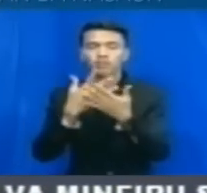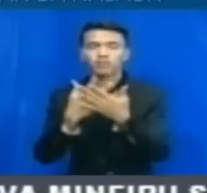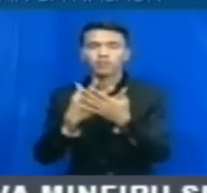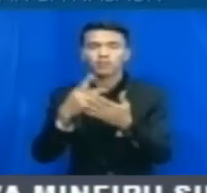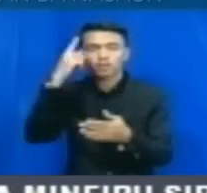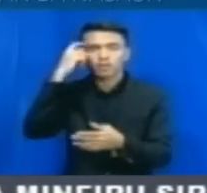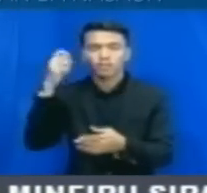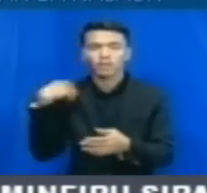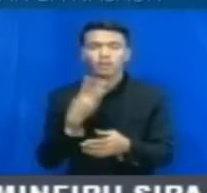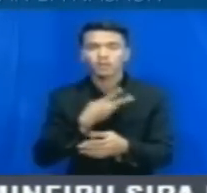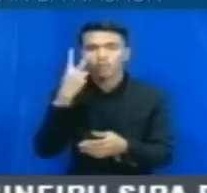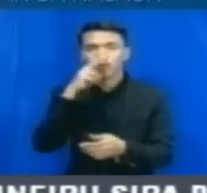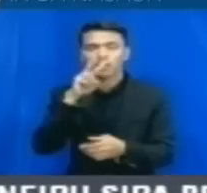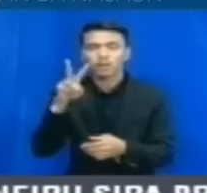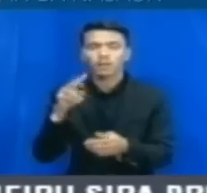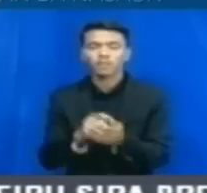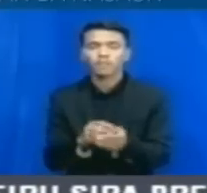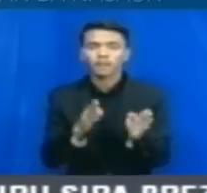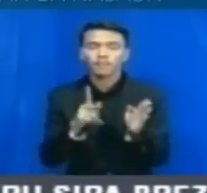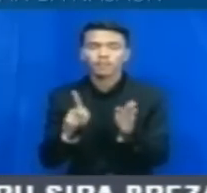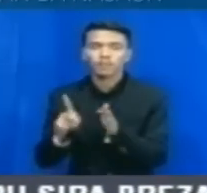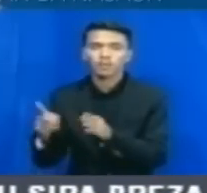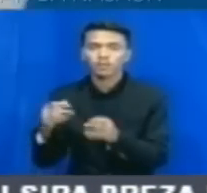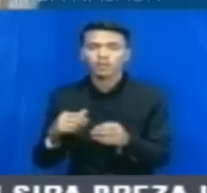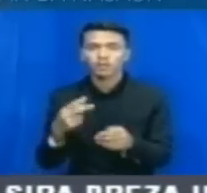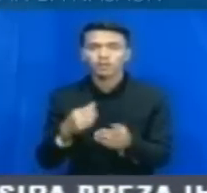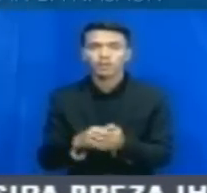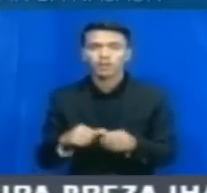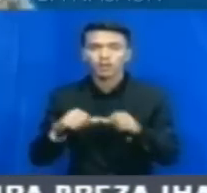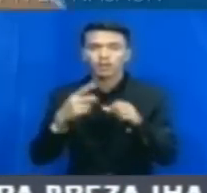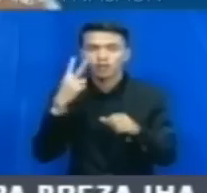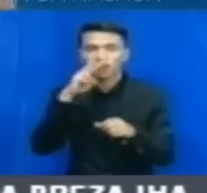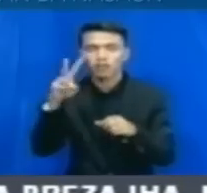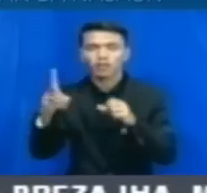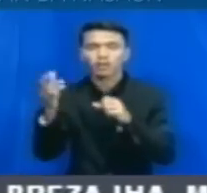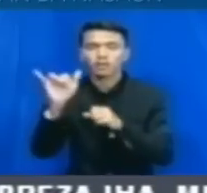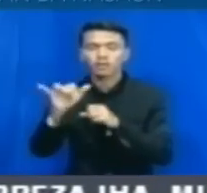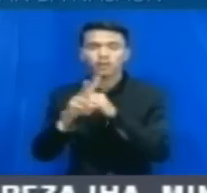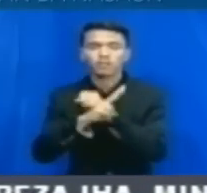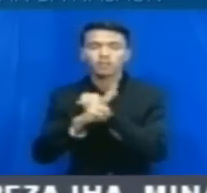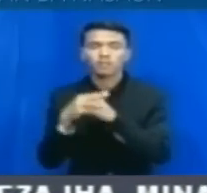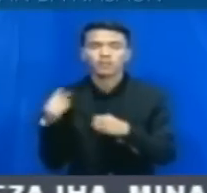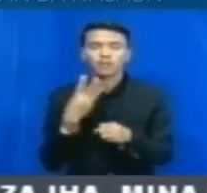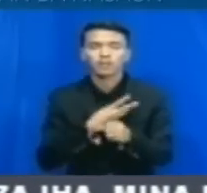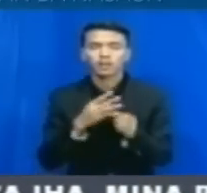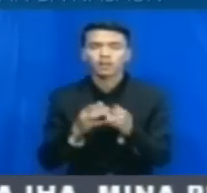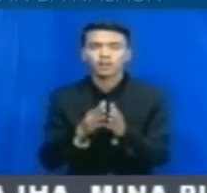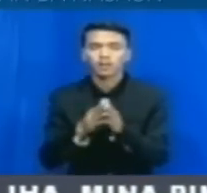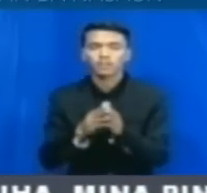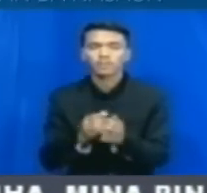tem que descobrir rede ne nebe. Agora processo ira ne lao, hare de tirane se vítima e depois ita la para, ita la hakleang atu